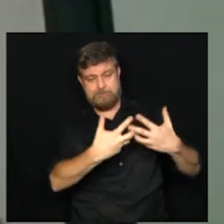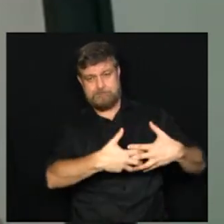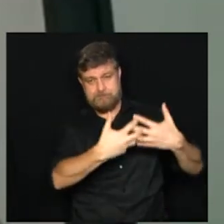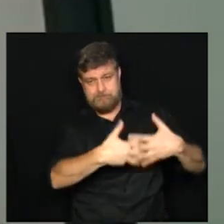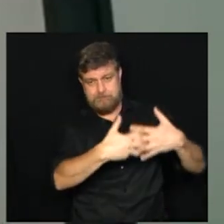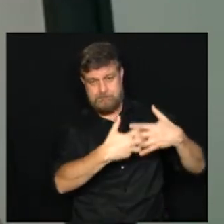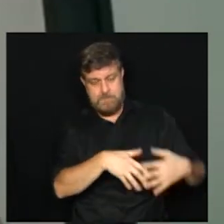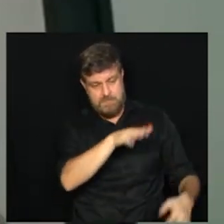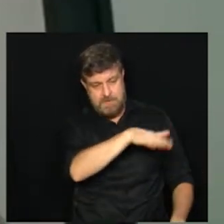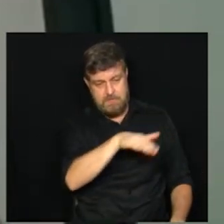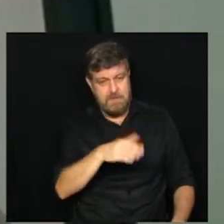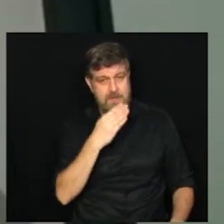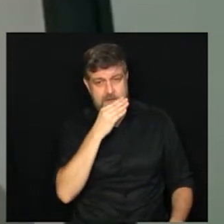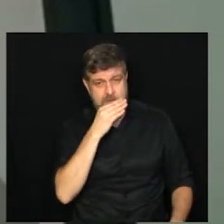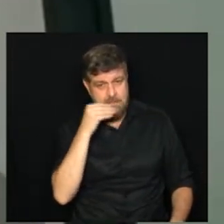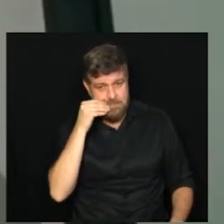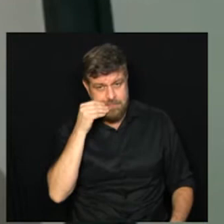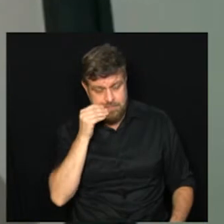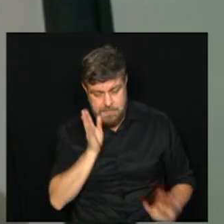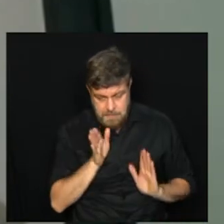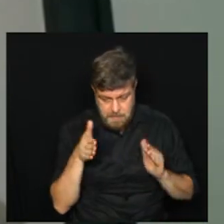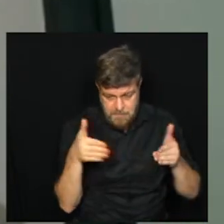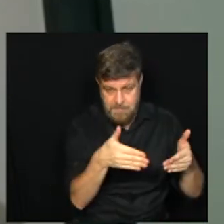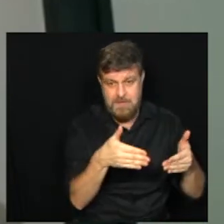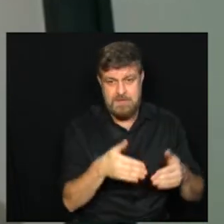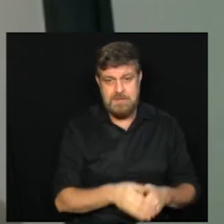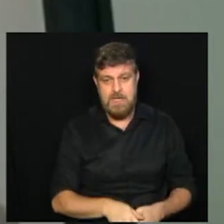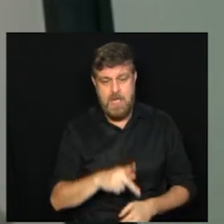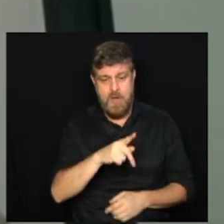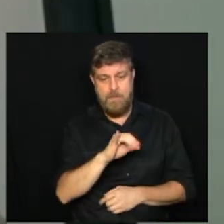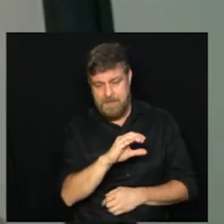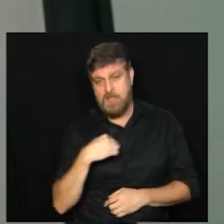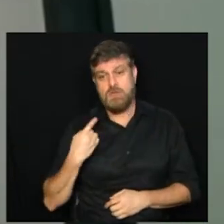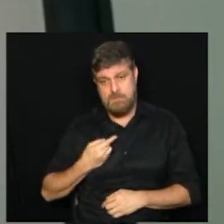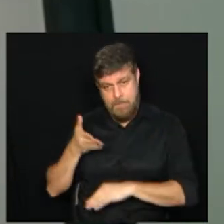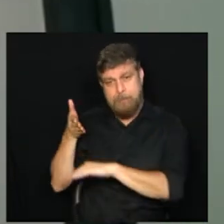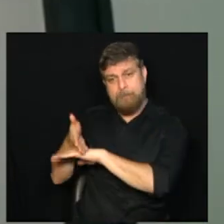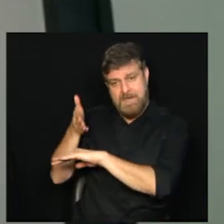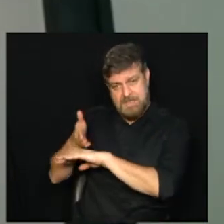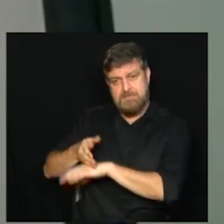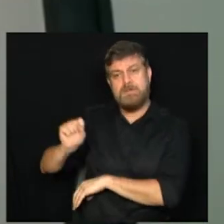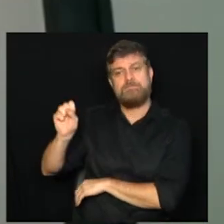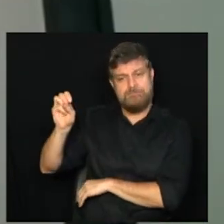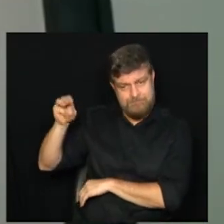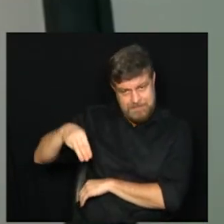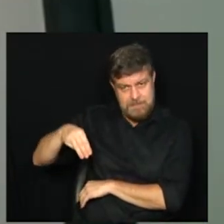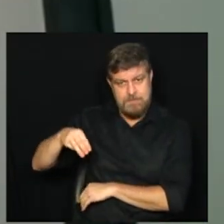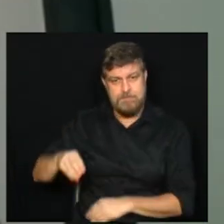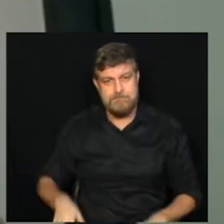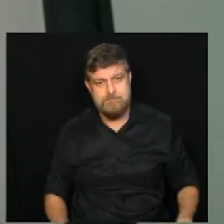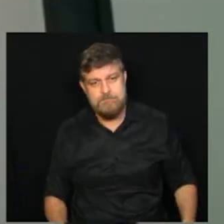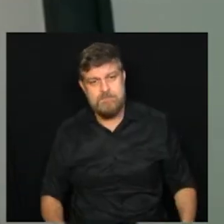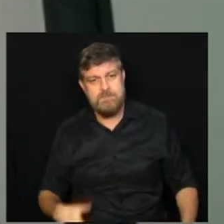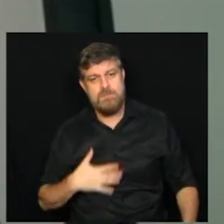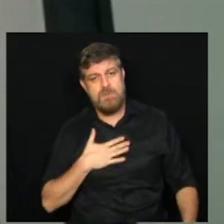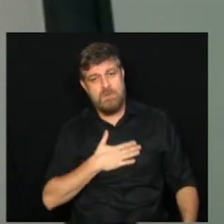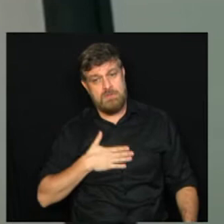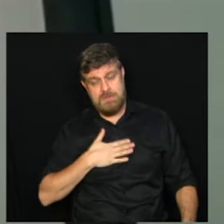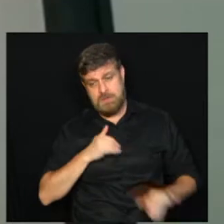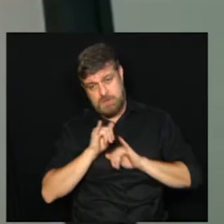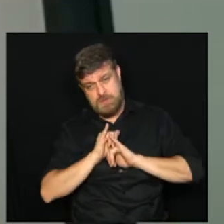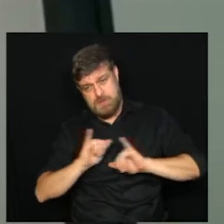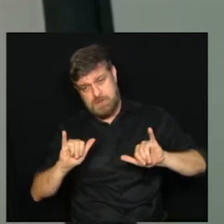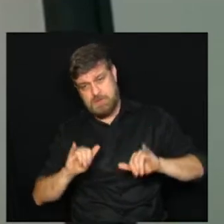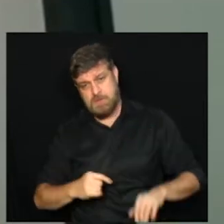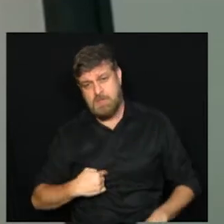a infância, no caso aqui o PIC, a gente vai participar sim, com certeza. Gostaria de dizer que